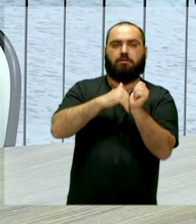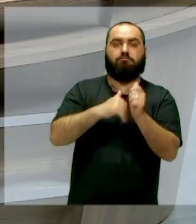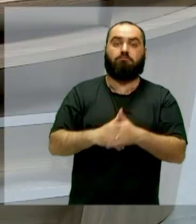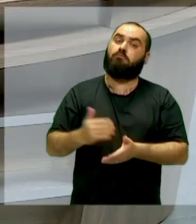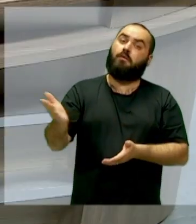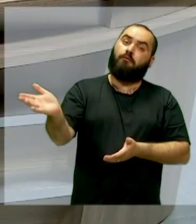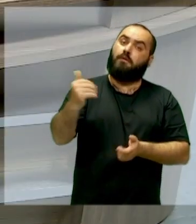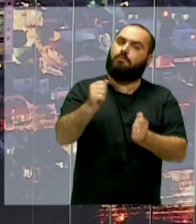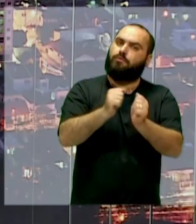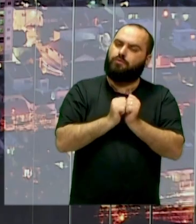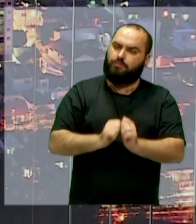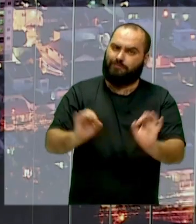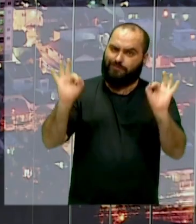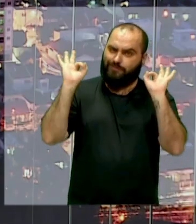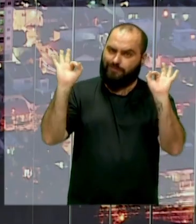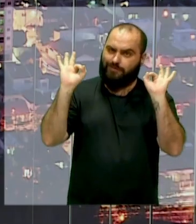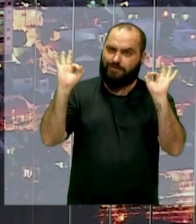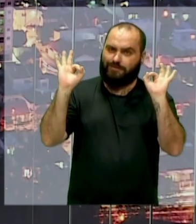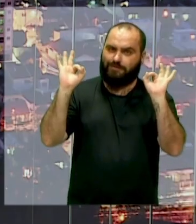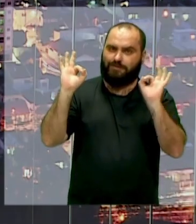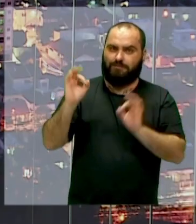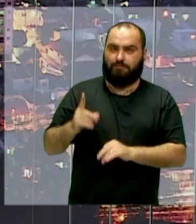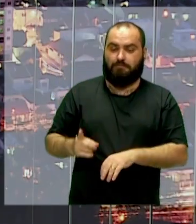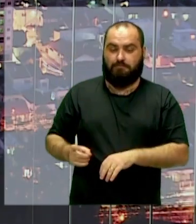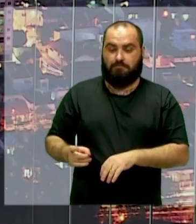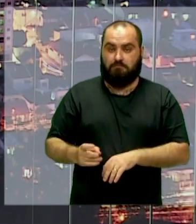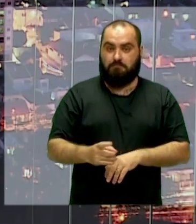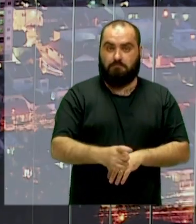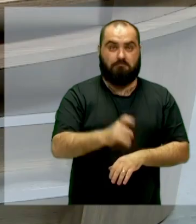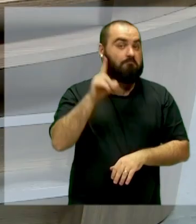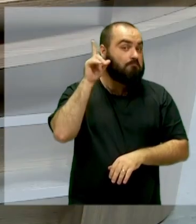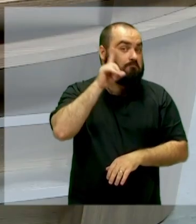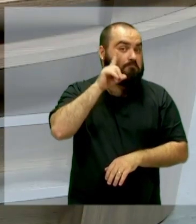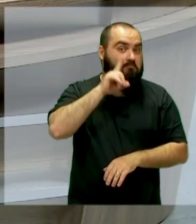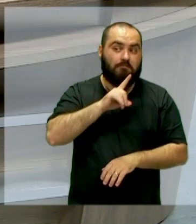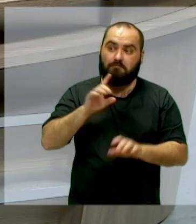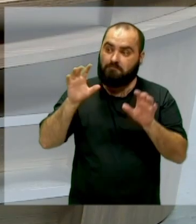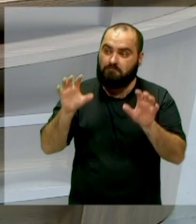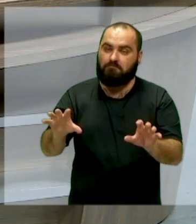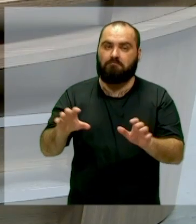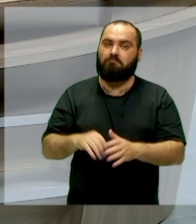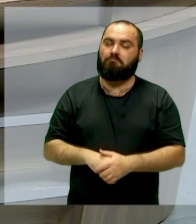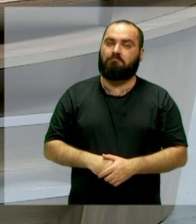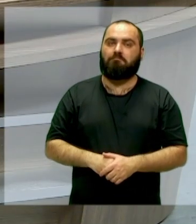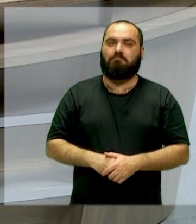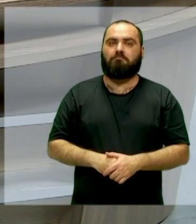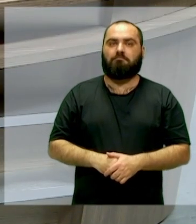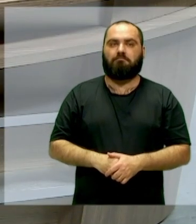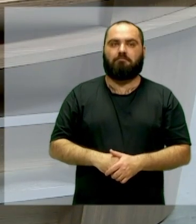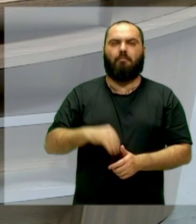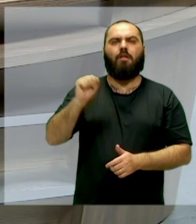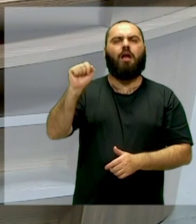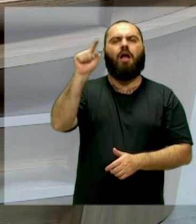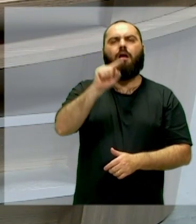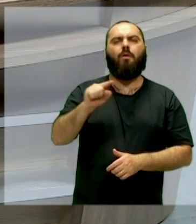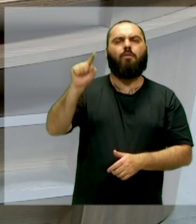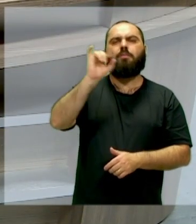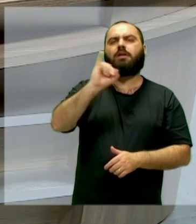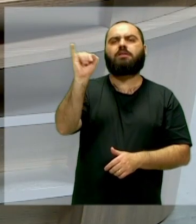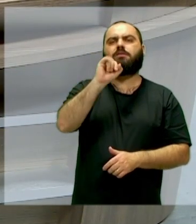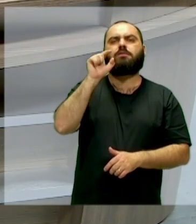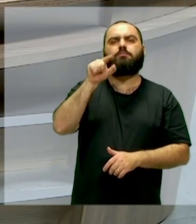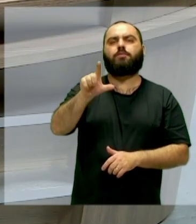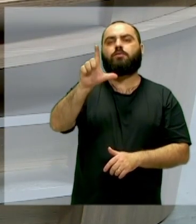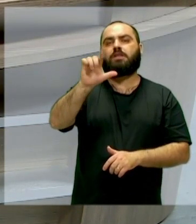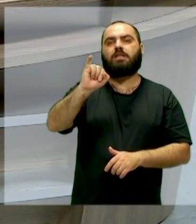todo mundo ficar chique ó com as minhocas californianas é só entrar lá @ Itajai